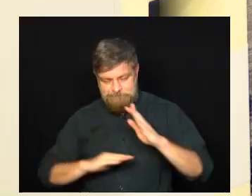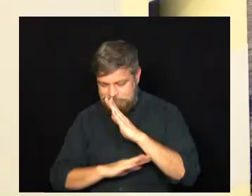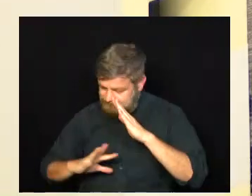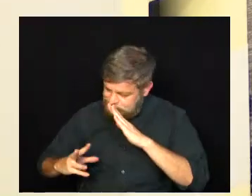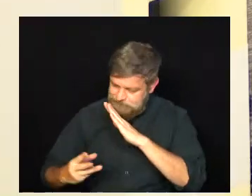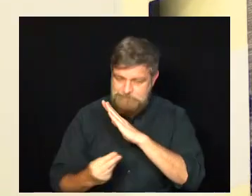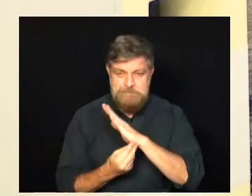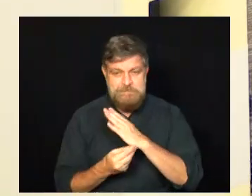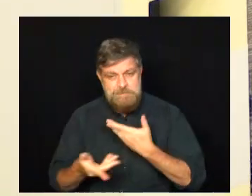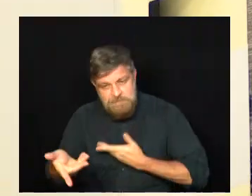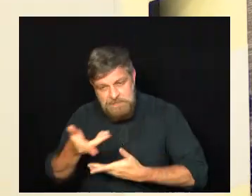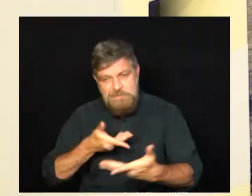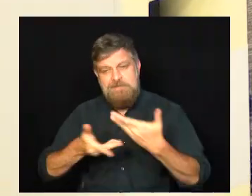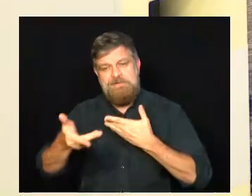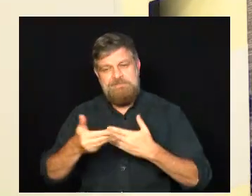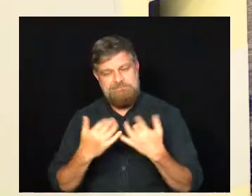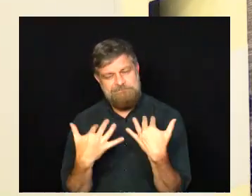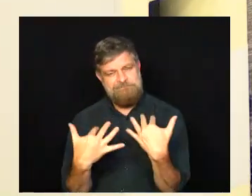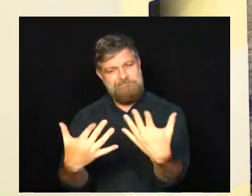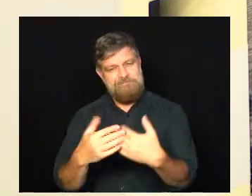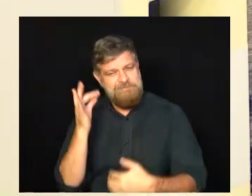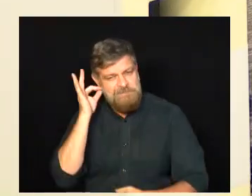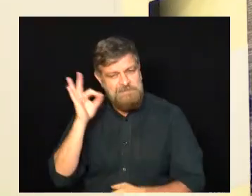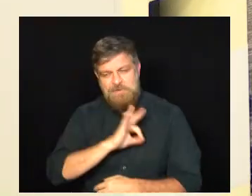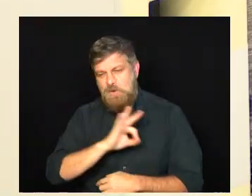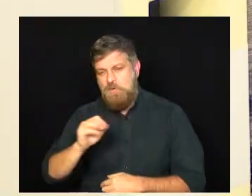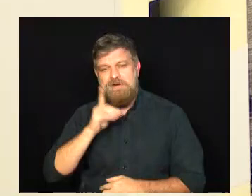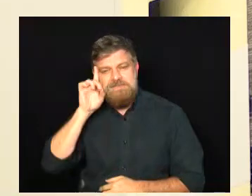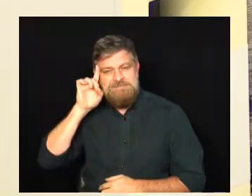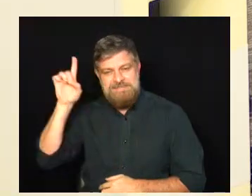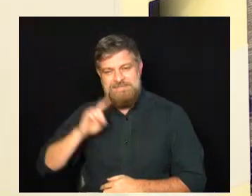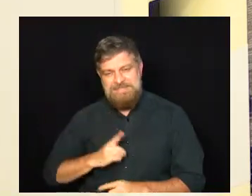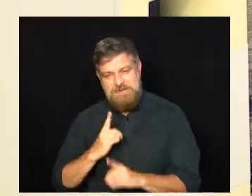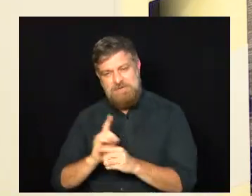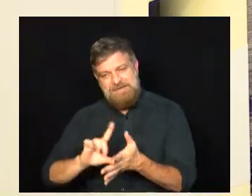companhia para você no Câmara Total. Um ótimo dia e até mais.